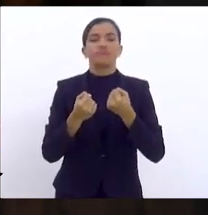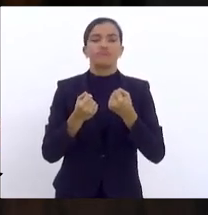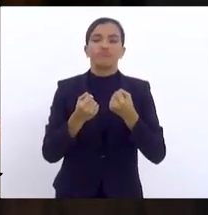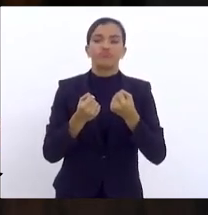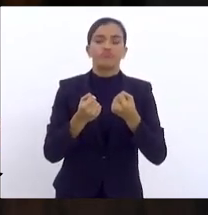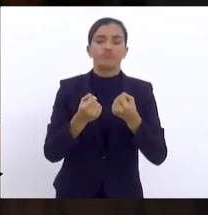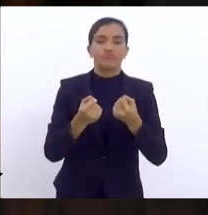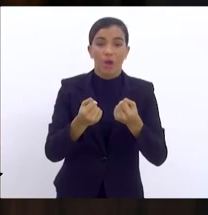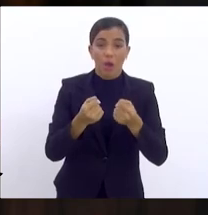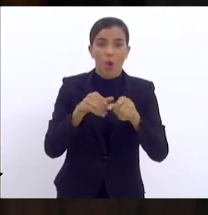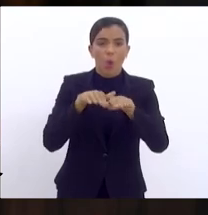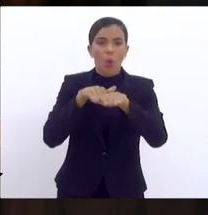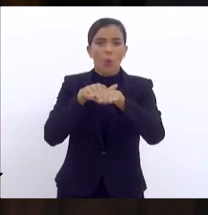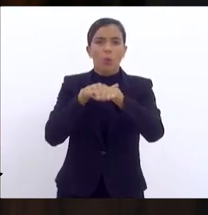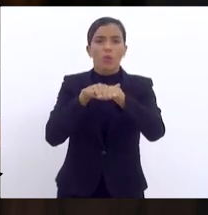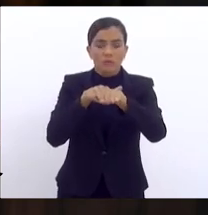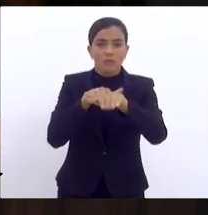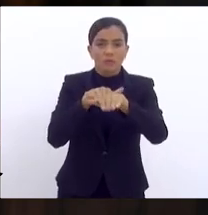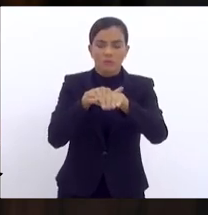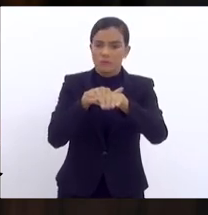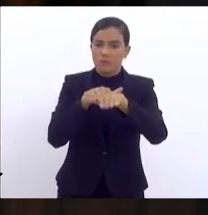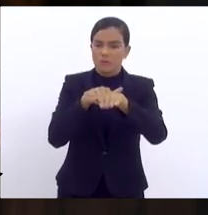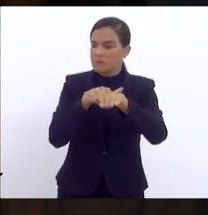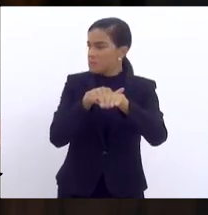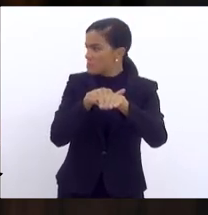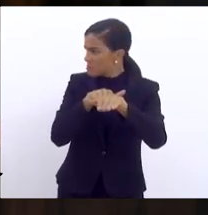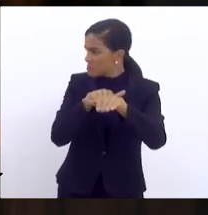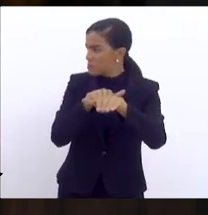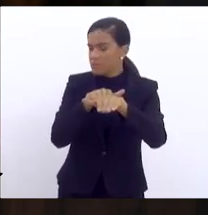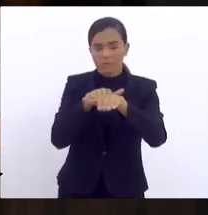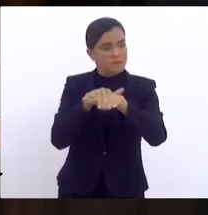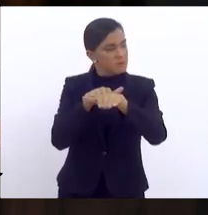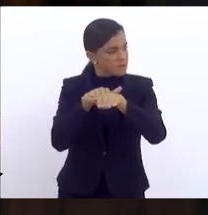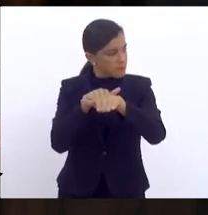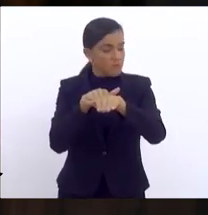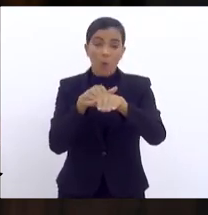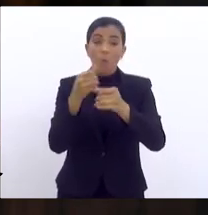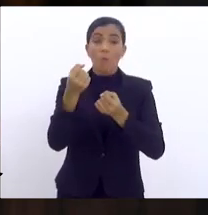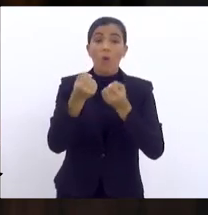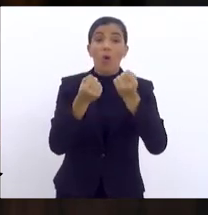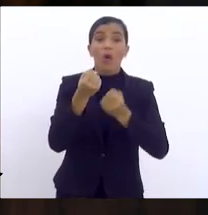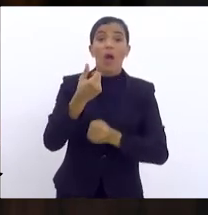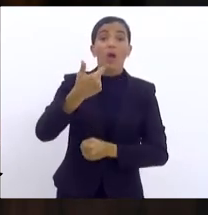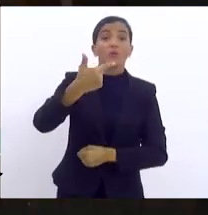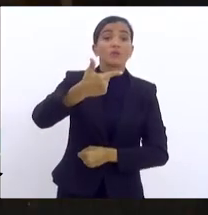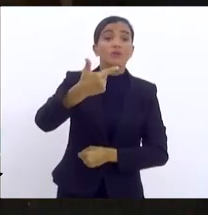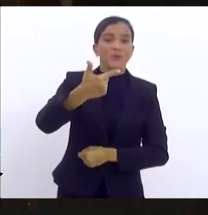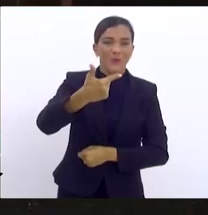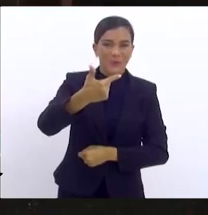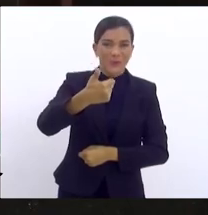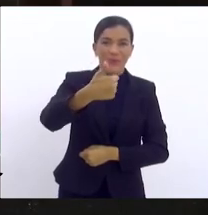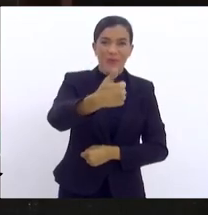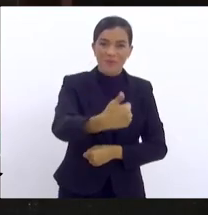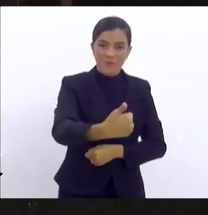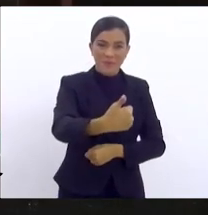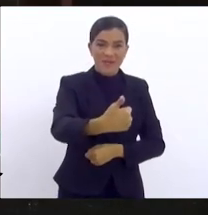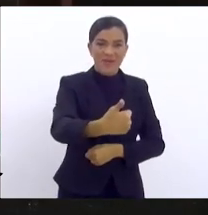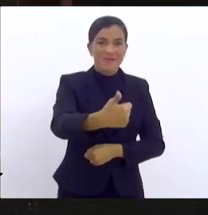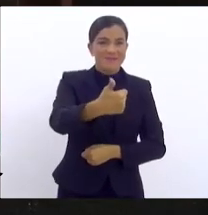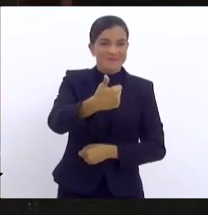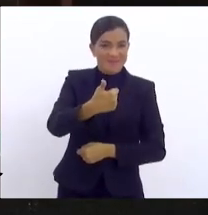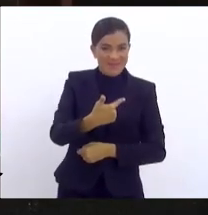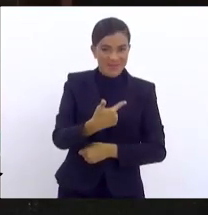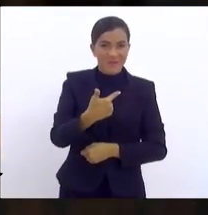o trânsito para dessa estrada meu carro era o segundo na fila né que vinha trafegando